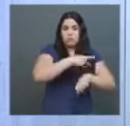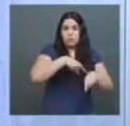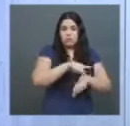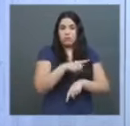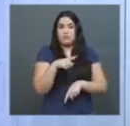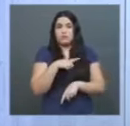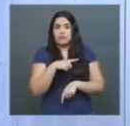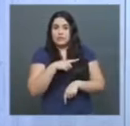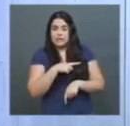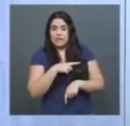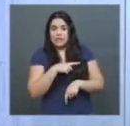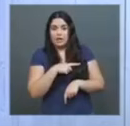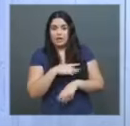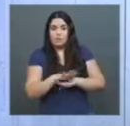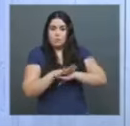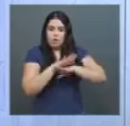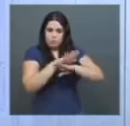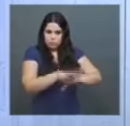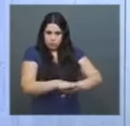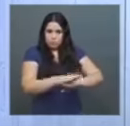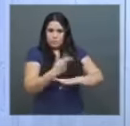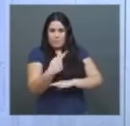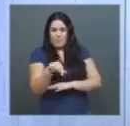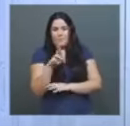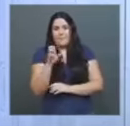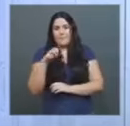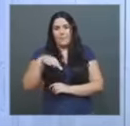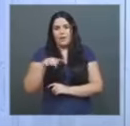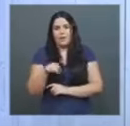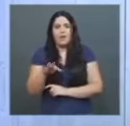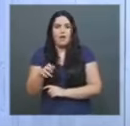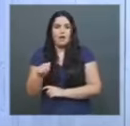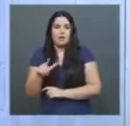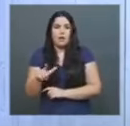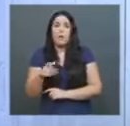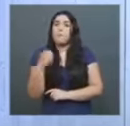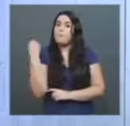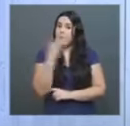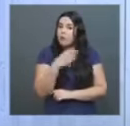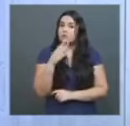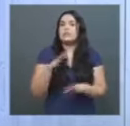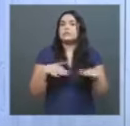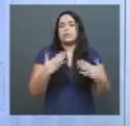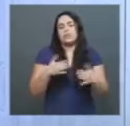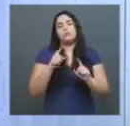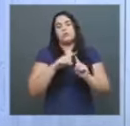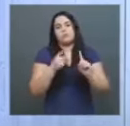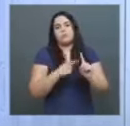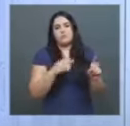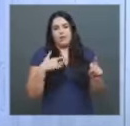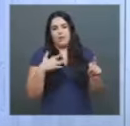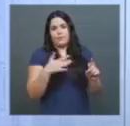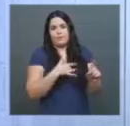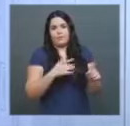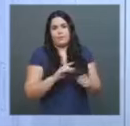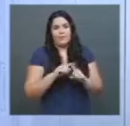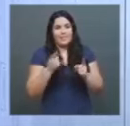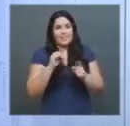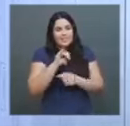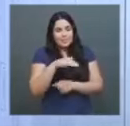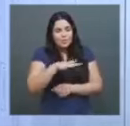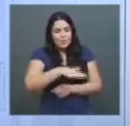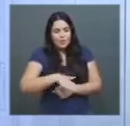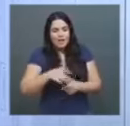uma assistência pré-natal boa, provavelmente ela tem grande chance de levar uma gestação saudável. Mas se ela está num local,